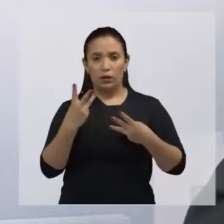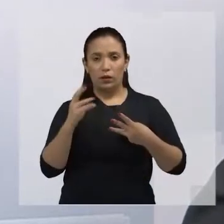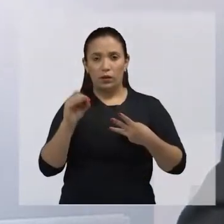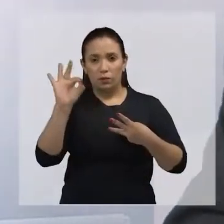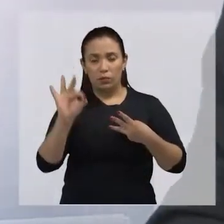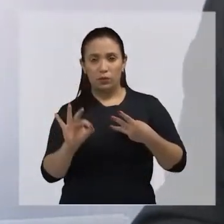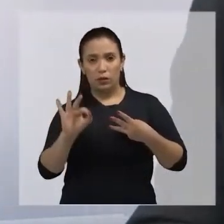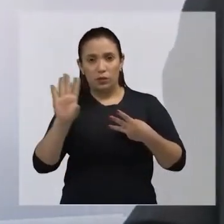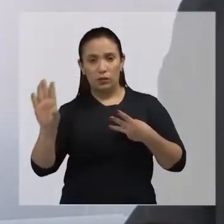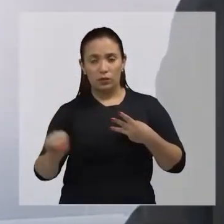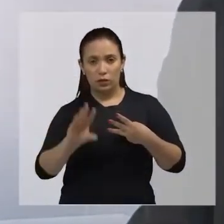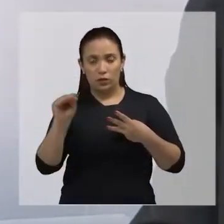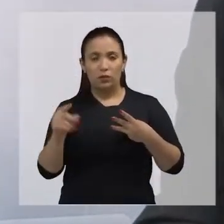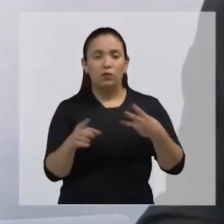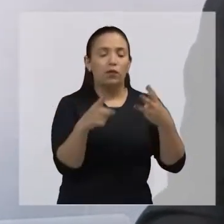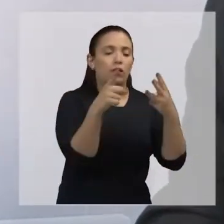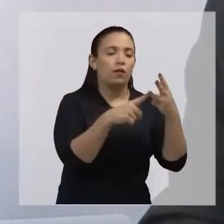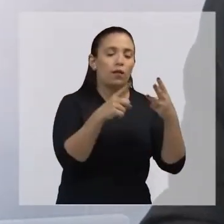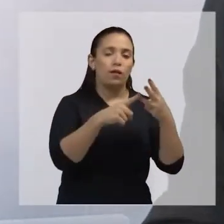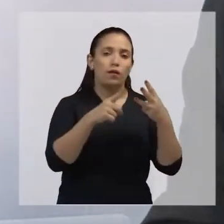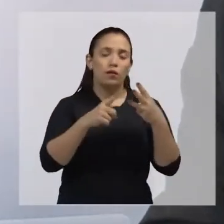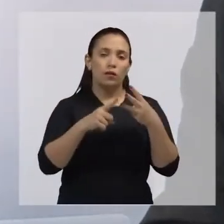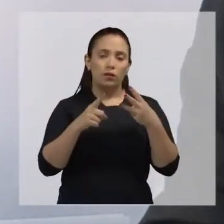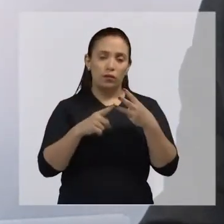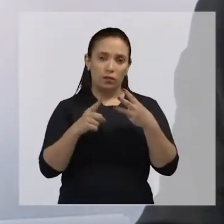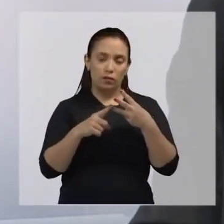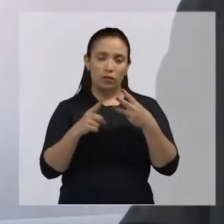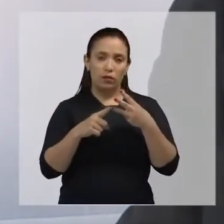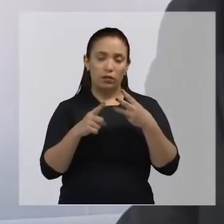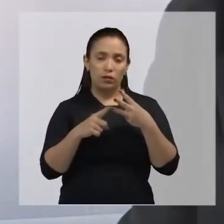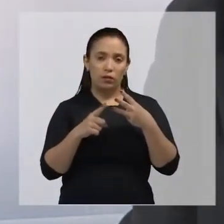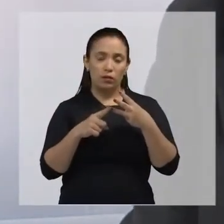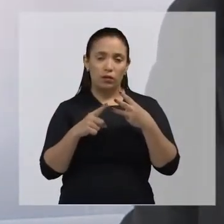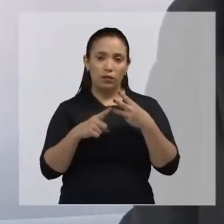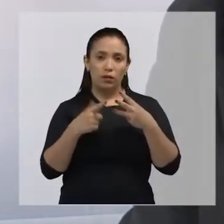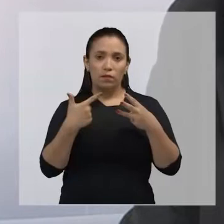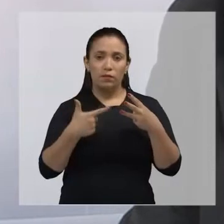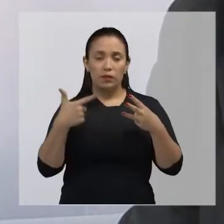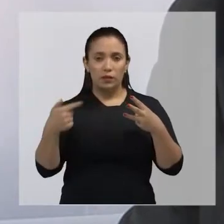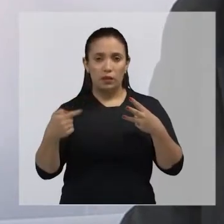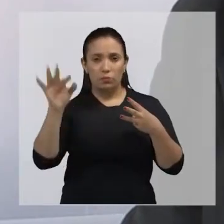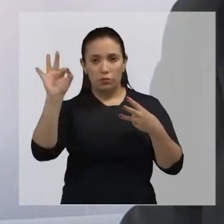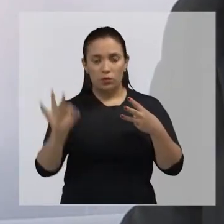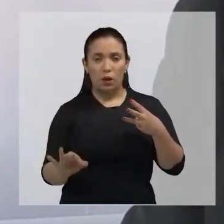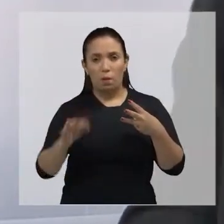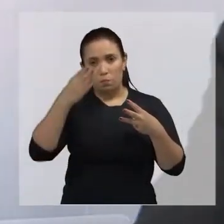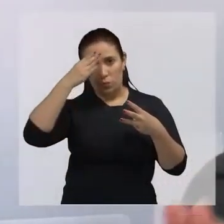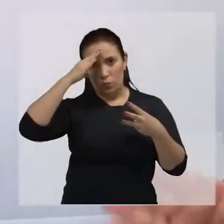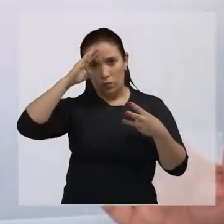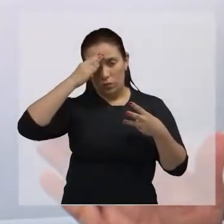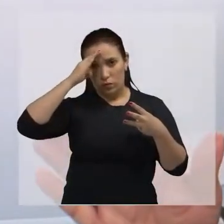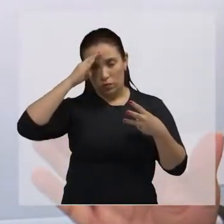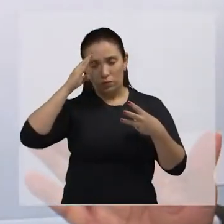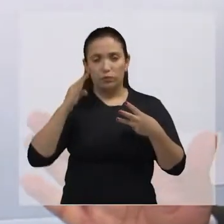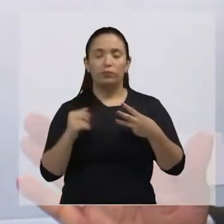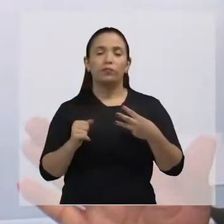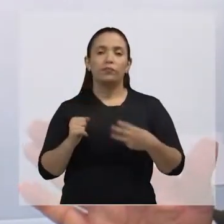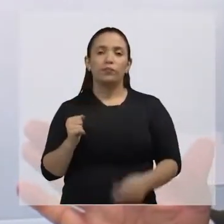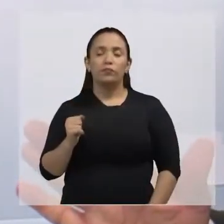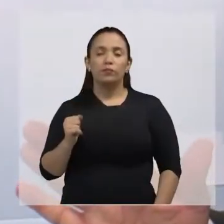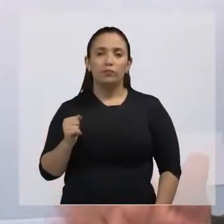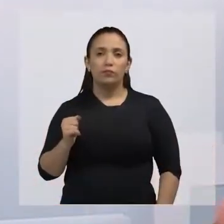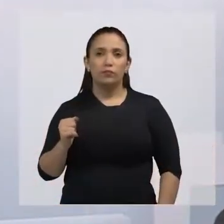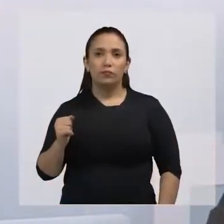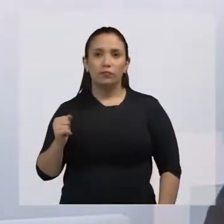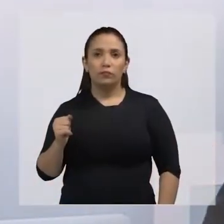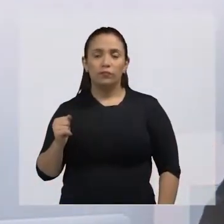Ciro Gomes e... 29, né? Não, 30 Ciro Gomes e 27 Bolsonaro. Tá certo? Era tudo